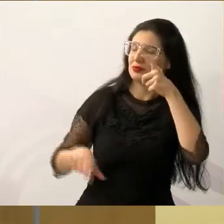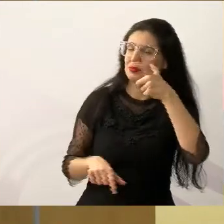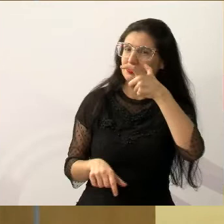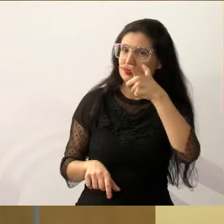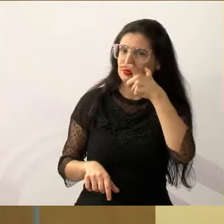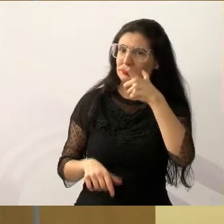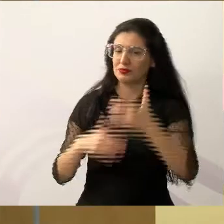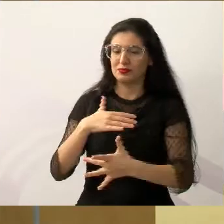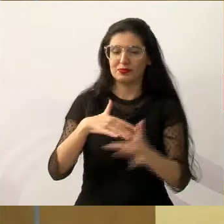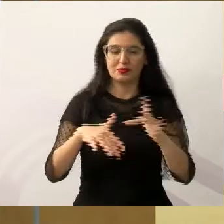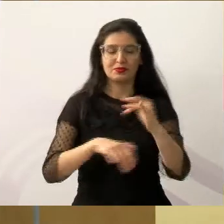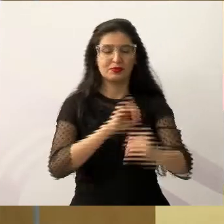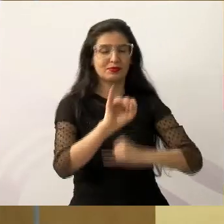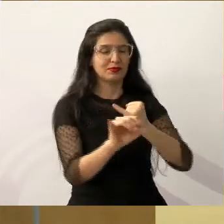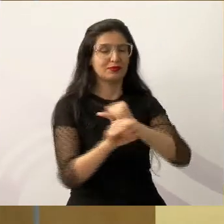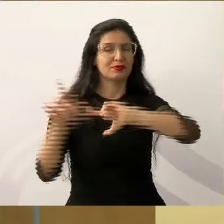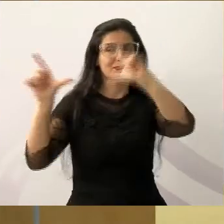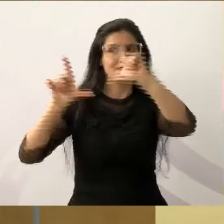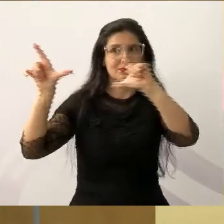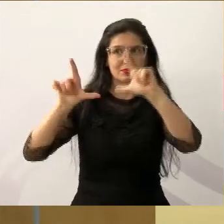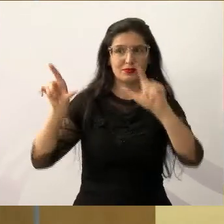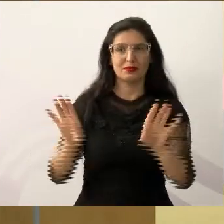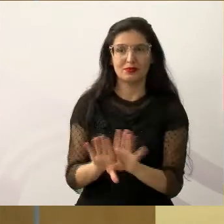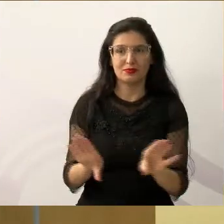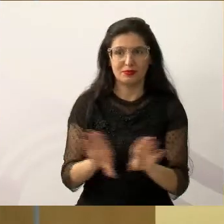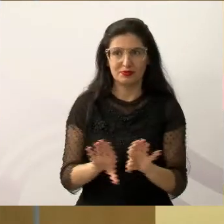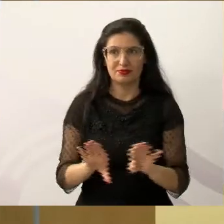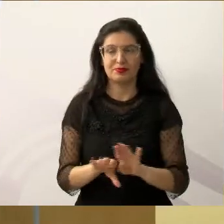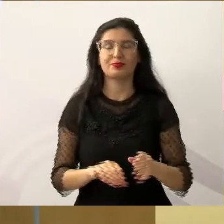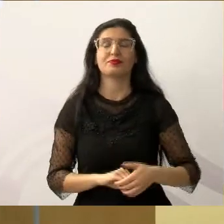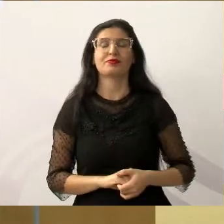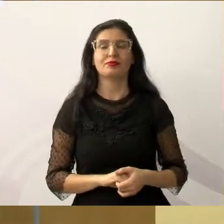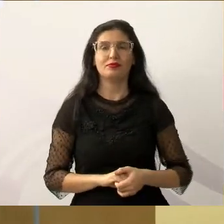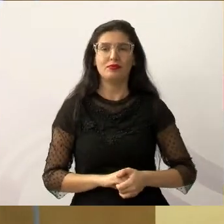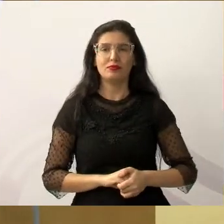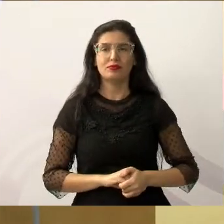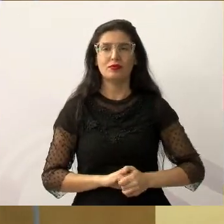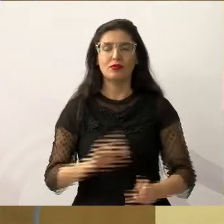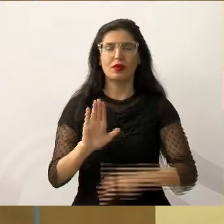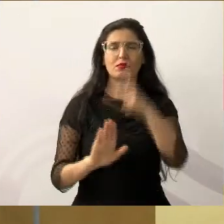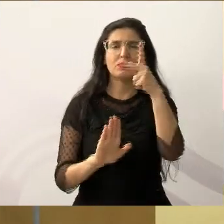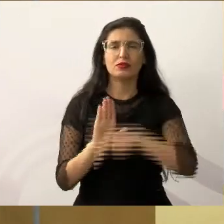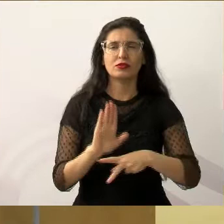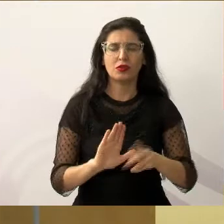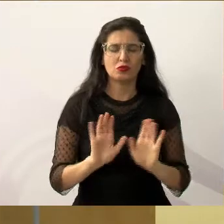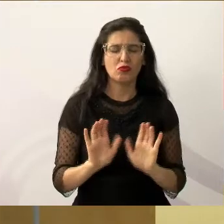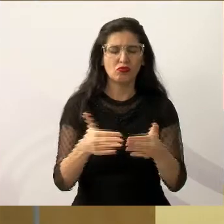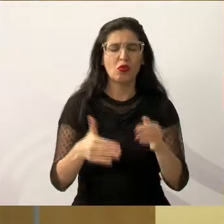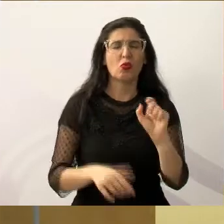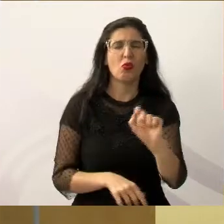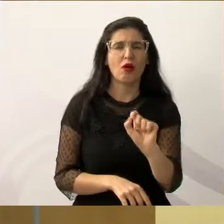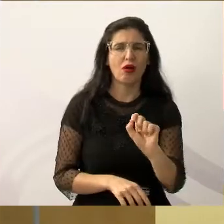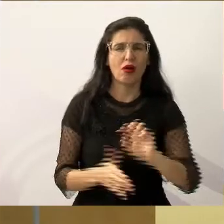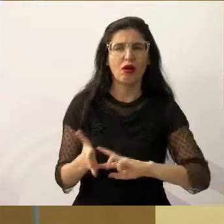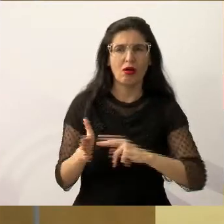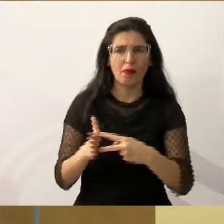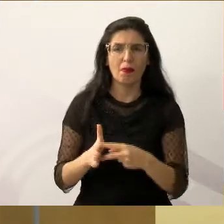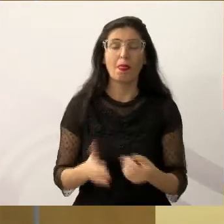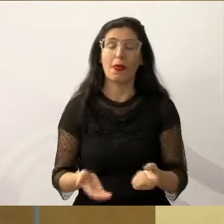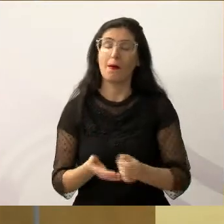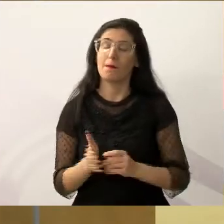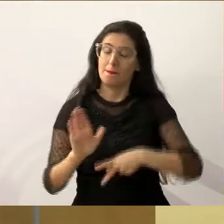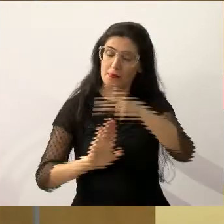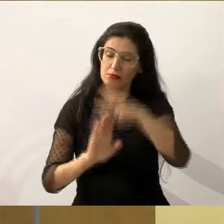através da internet e da TV. Queria explicar um pouquinho do que se trata esse projeto. Esse projeto do prefeito Isaías